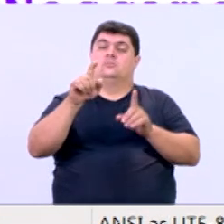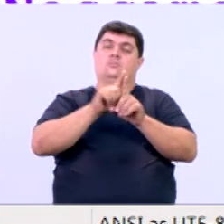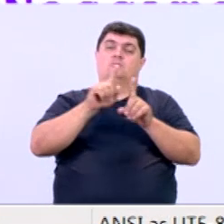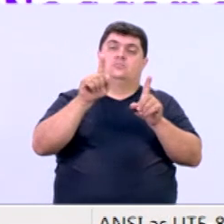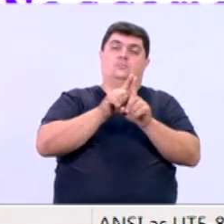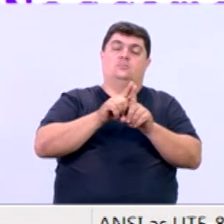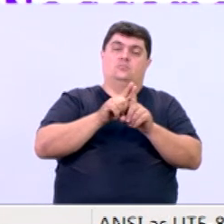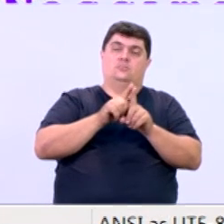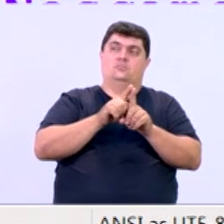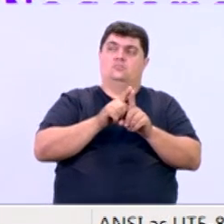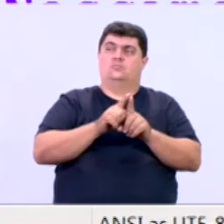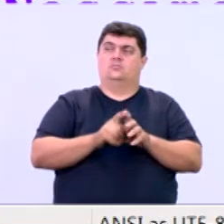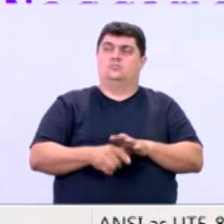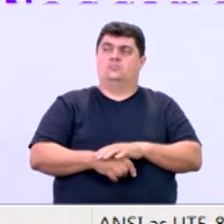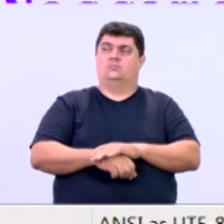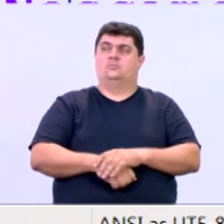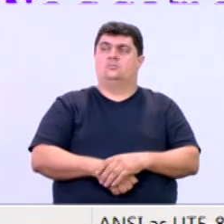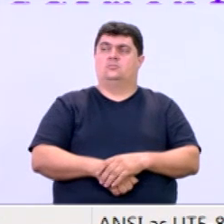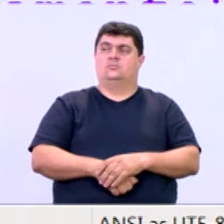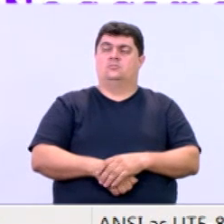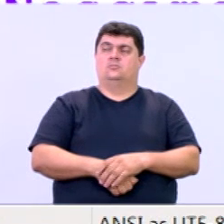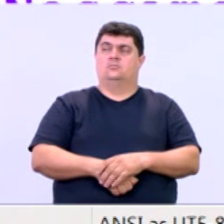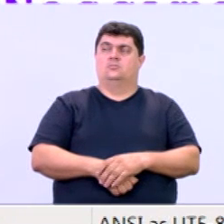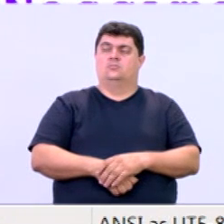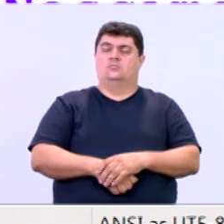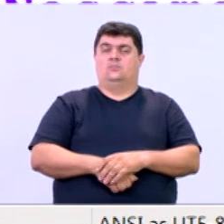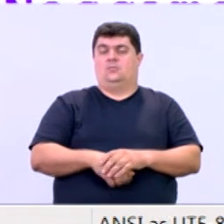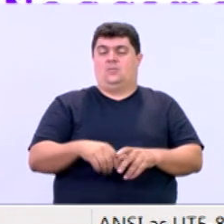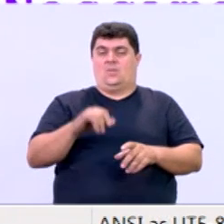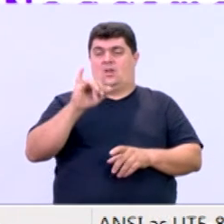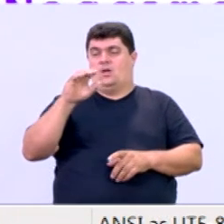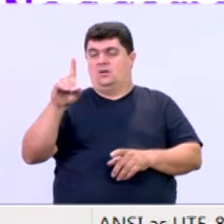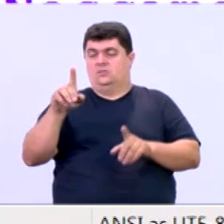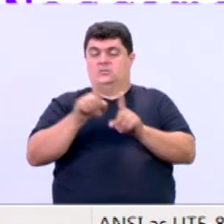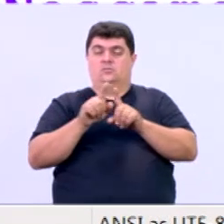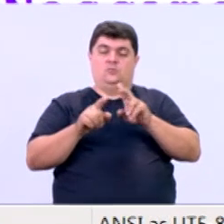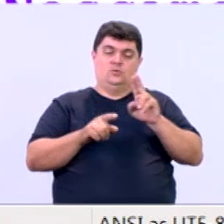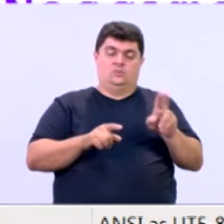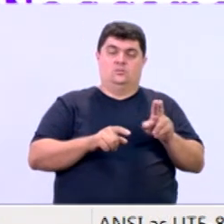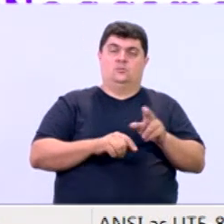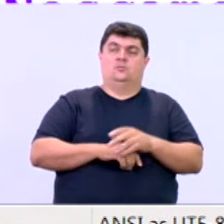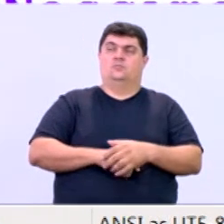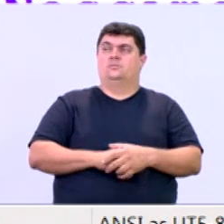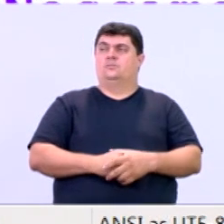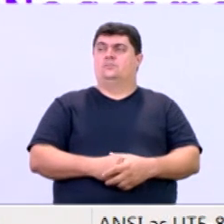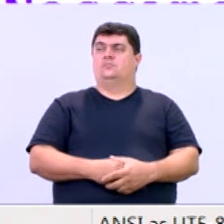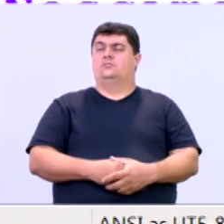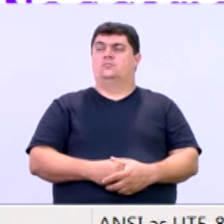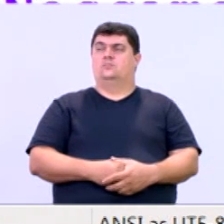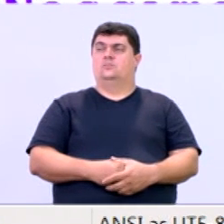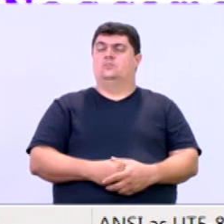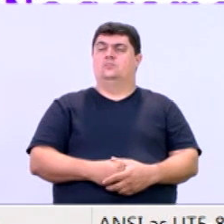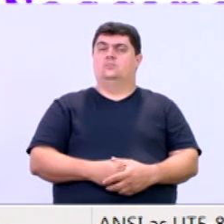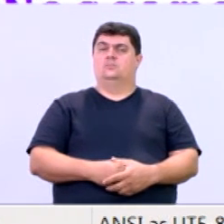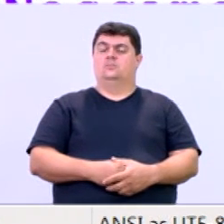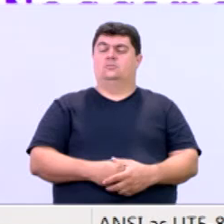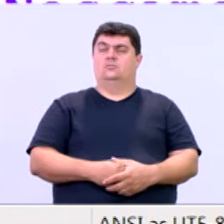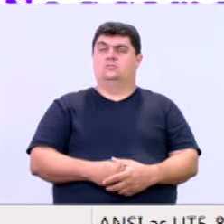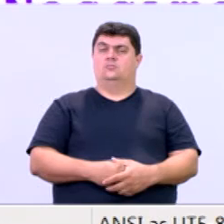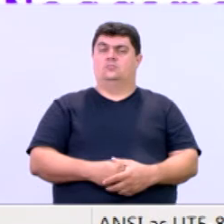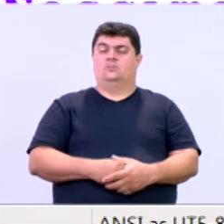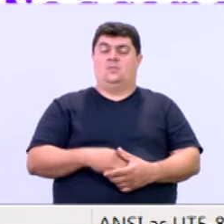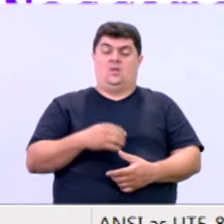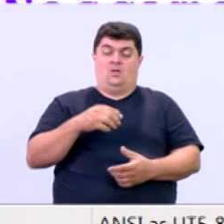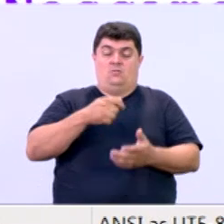falo o ID e o nome. Isso é, no nosso caso aqui, ela é de preenchimento